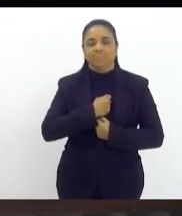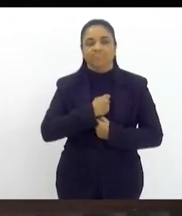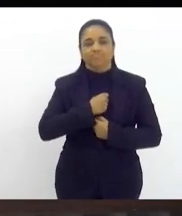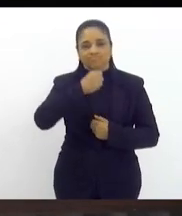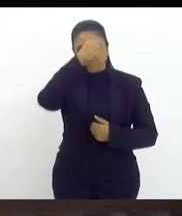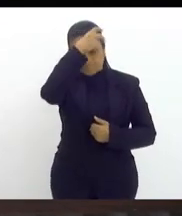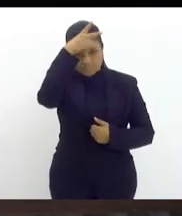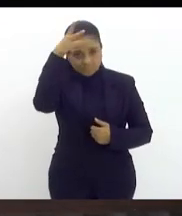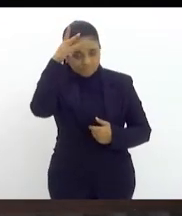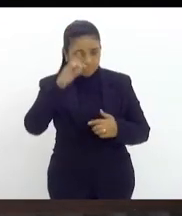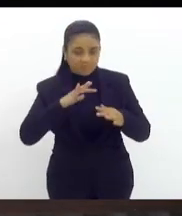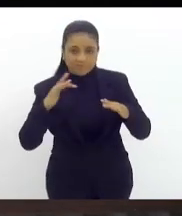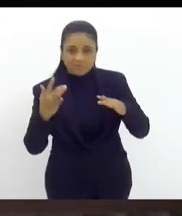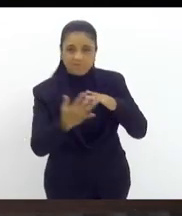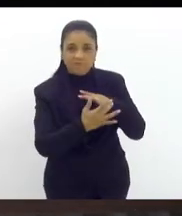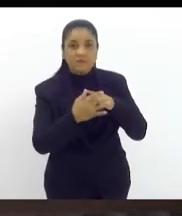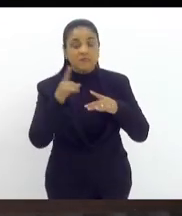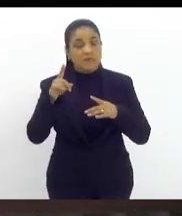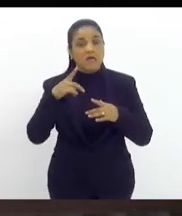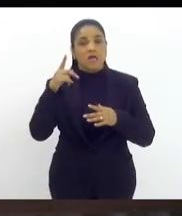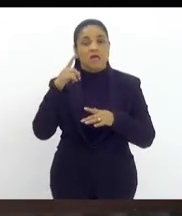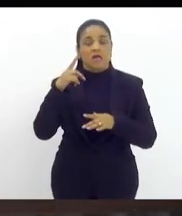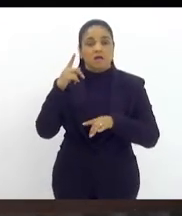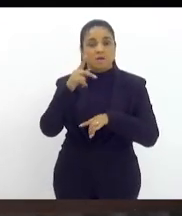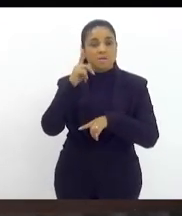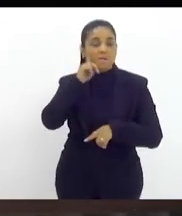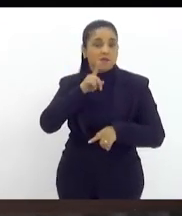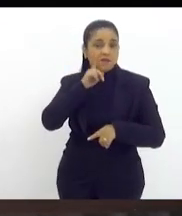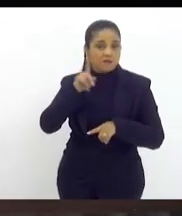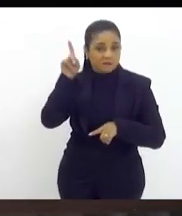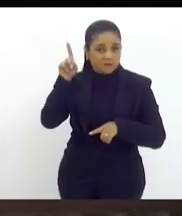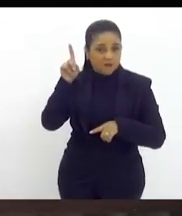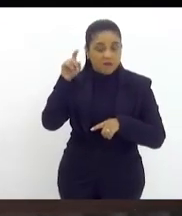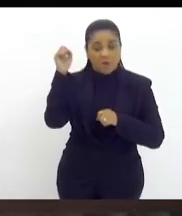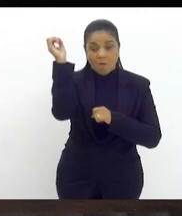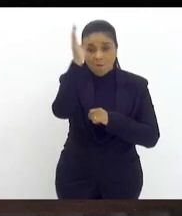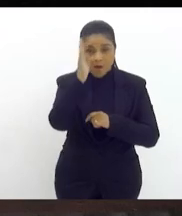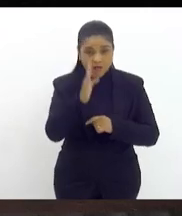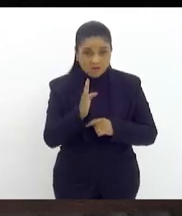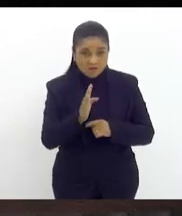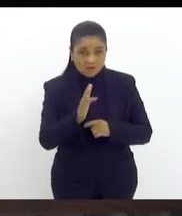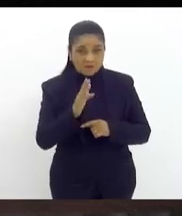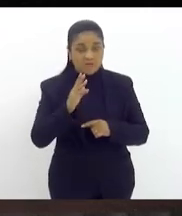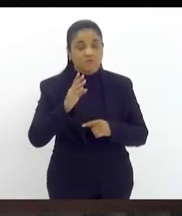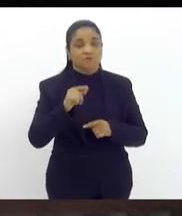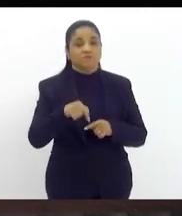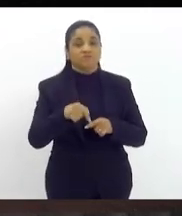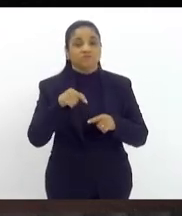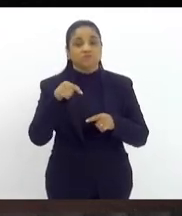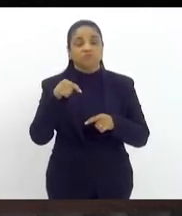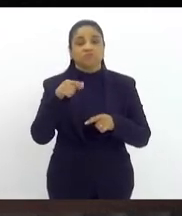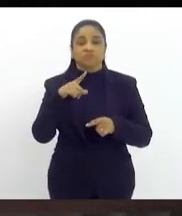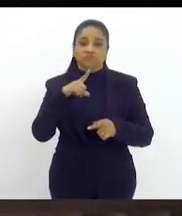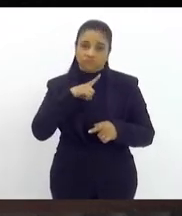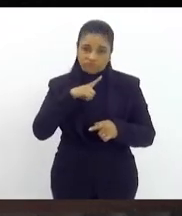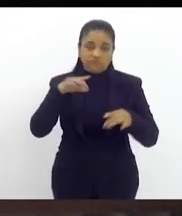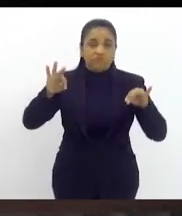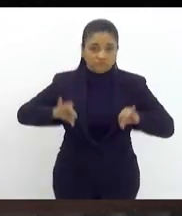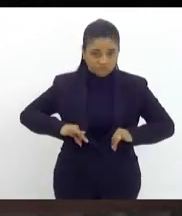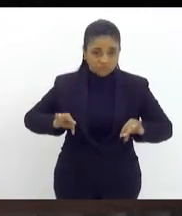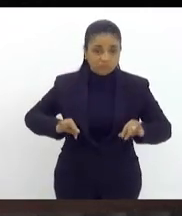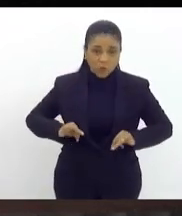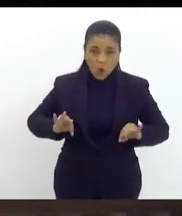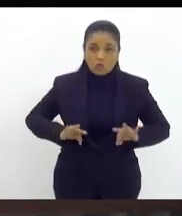Organização Pan-Americana de Saúde, o Brasil é país da América Latina com o maior número de pessoas que sofrem deste mal.